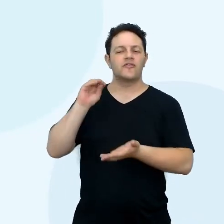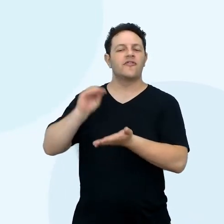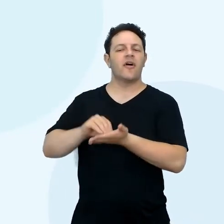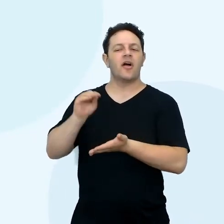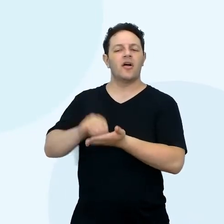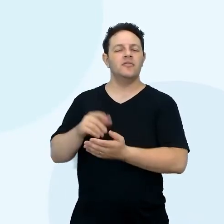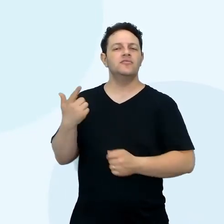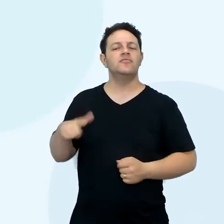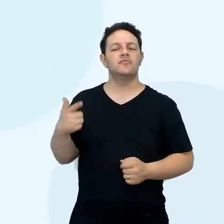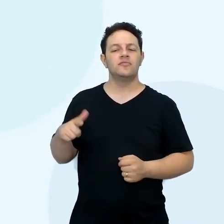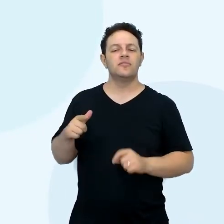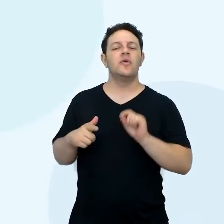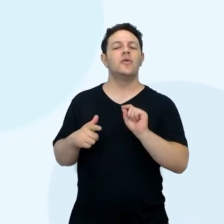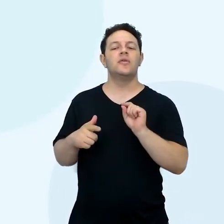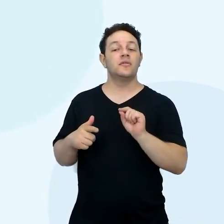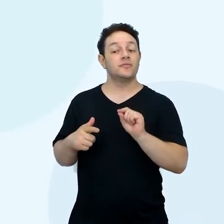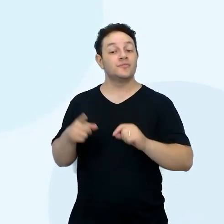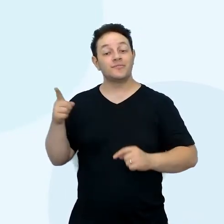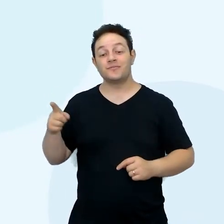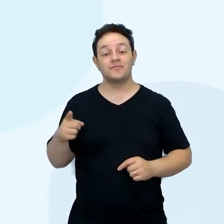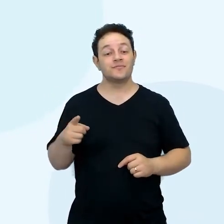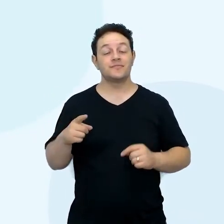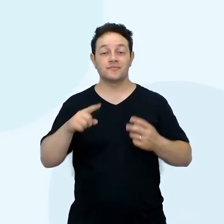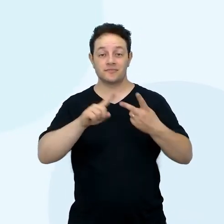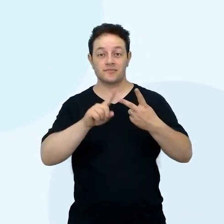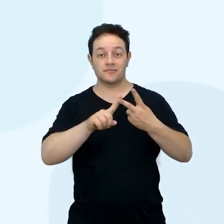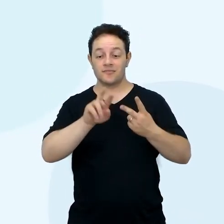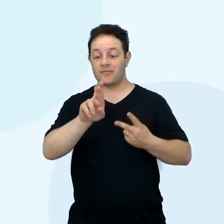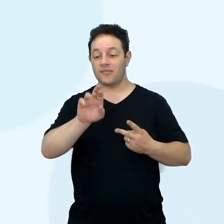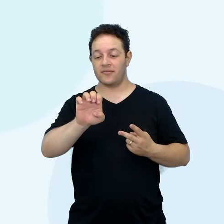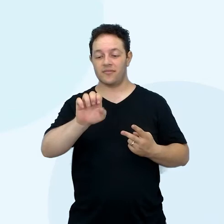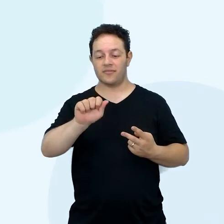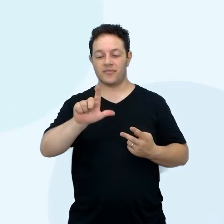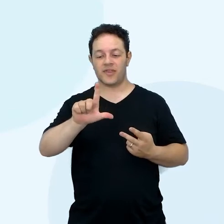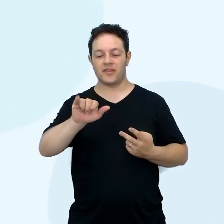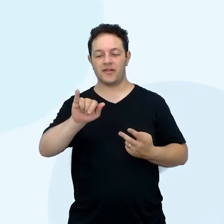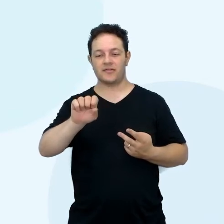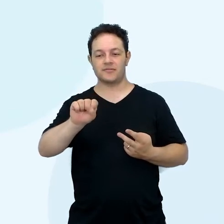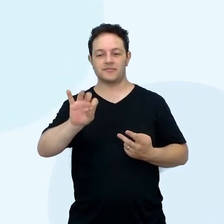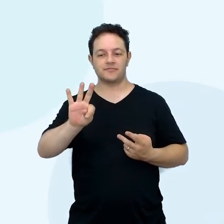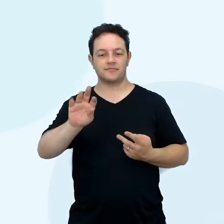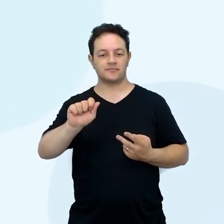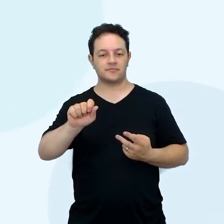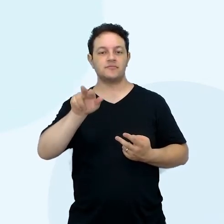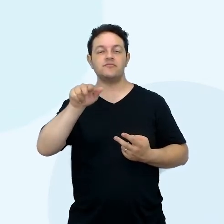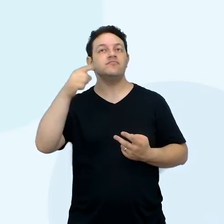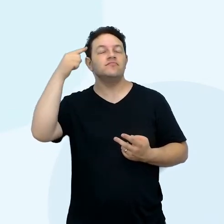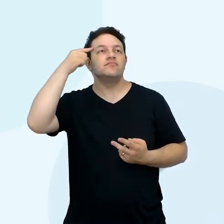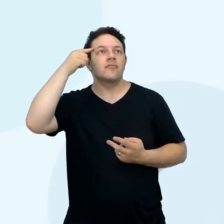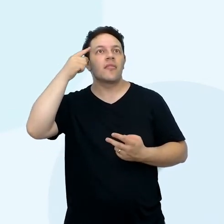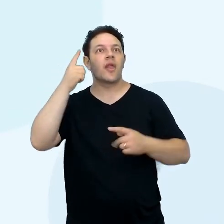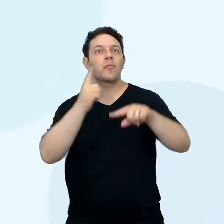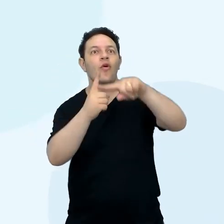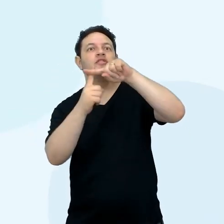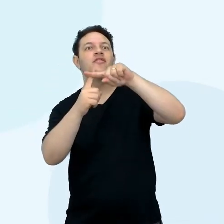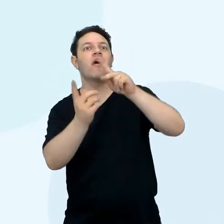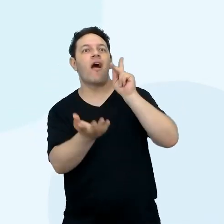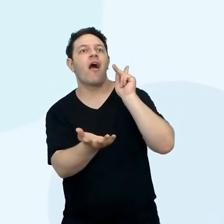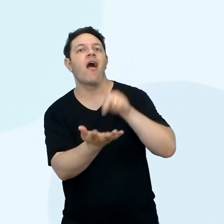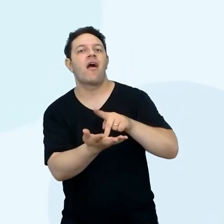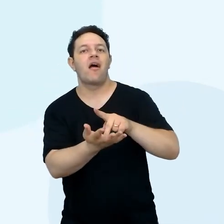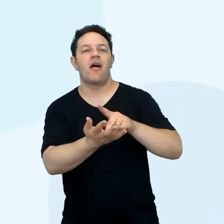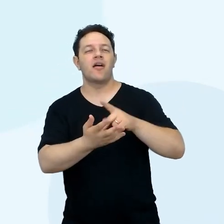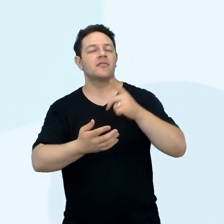não teve, né? O Marcos não foi realista, né? O Marcos ele não foi realista, porque ele quis montar aí